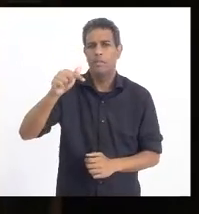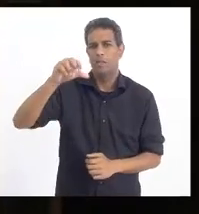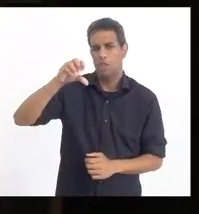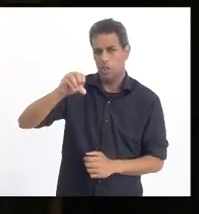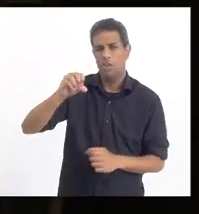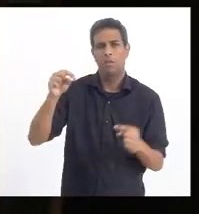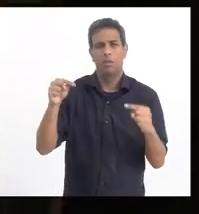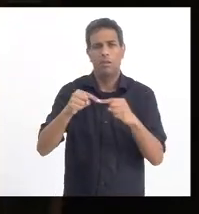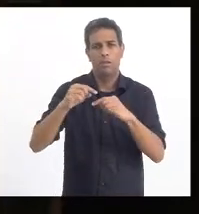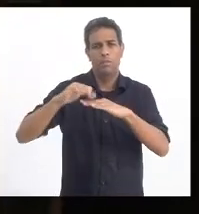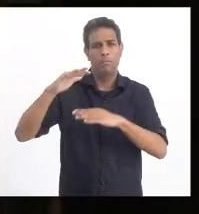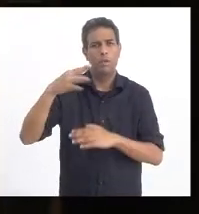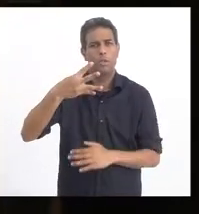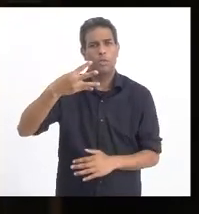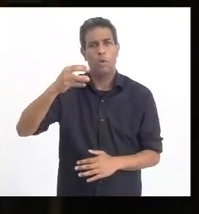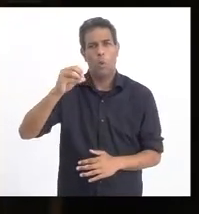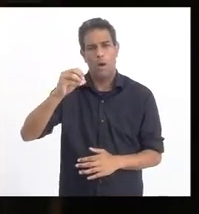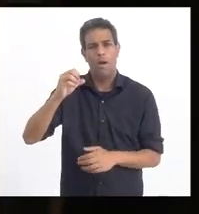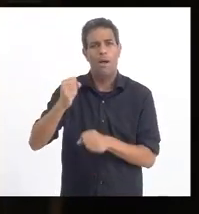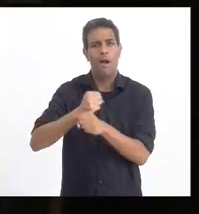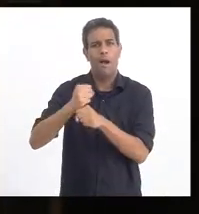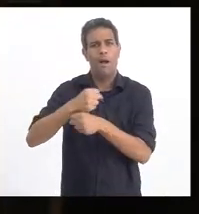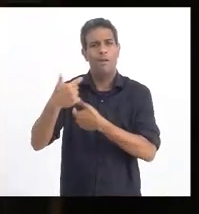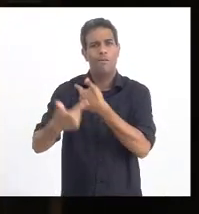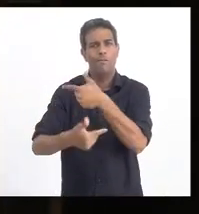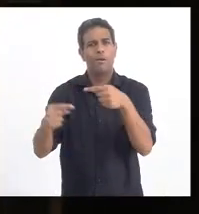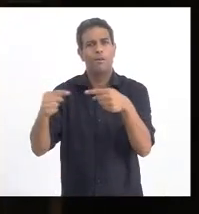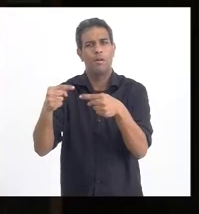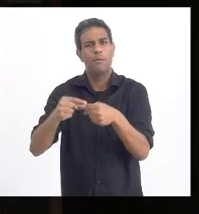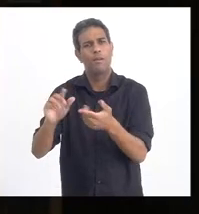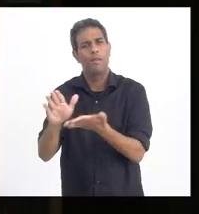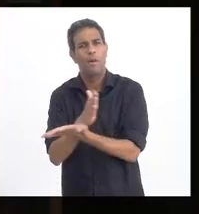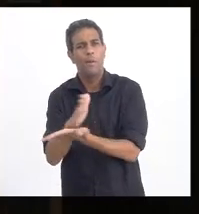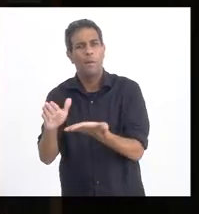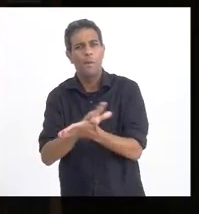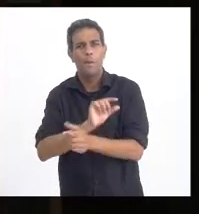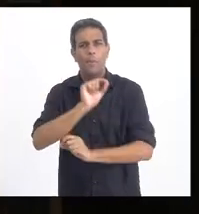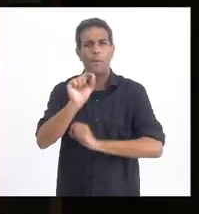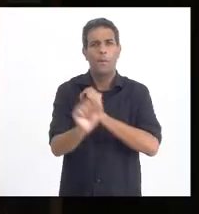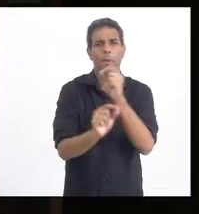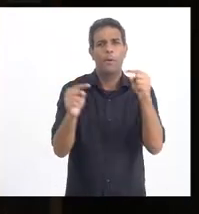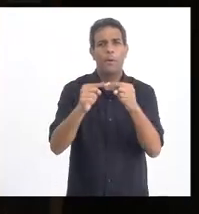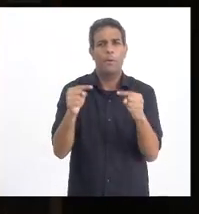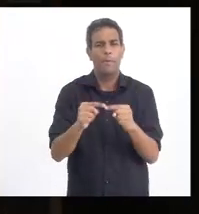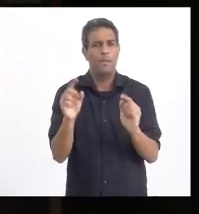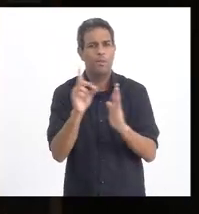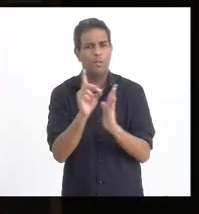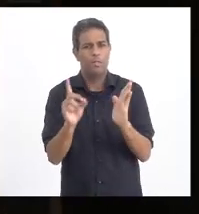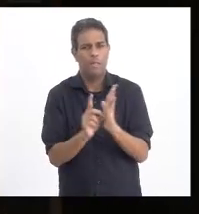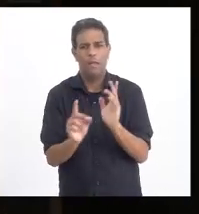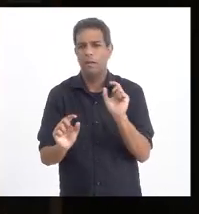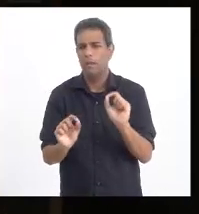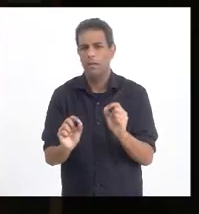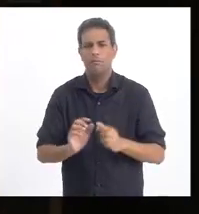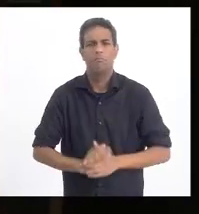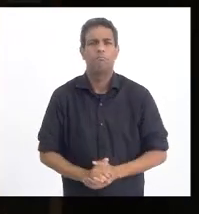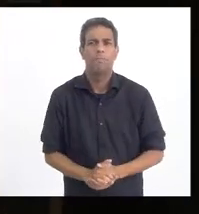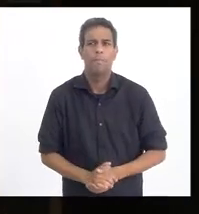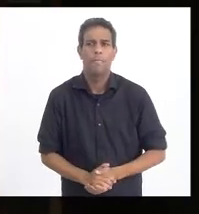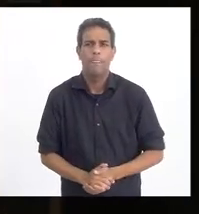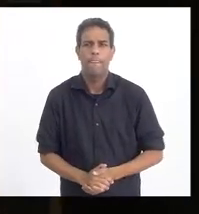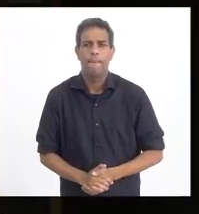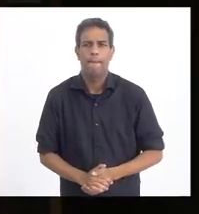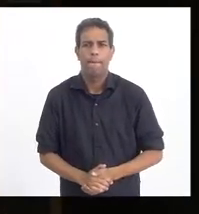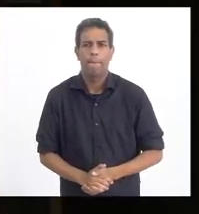tem mais de 40 anos e ela tem alguns artigos que são regulados por decreto então